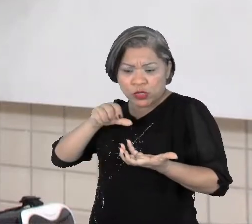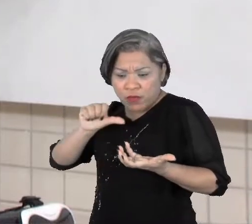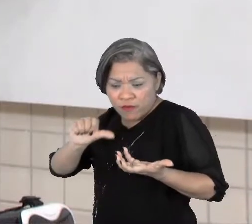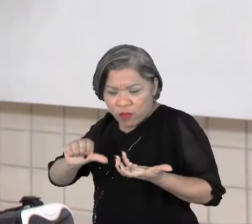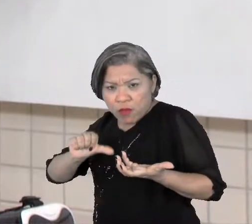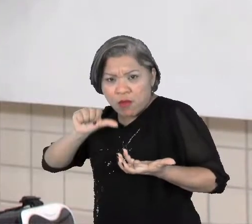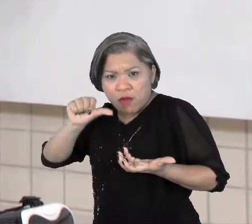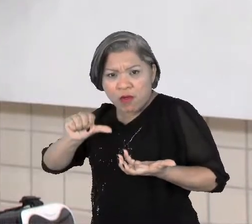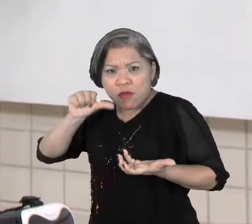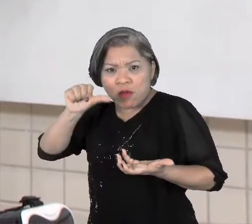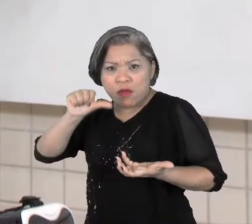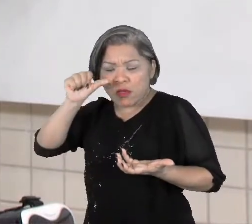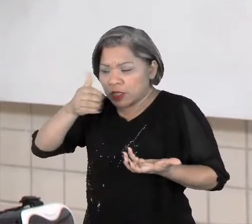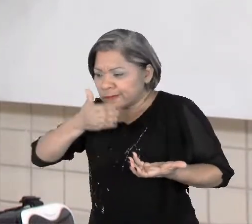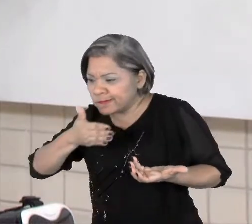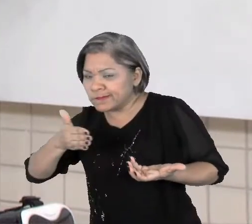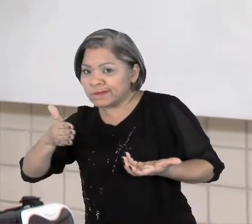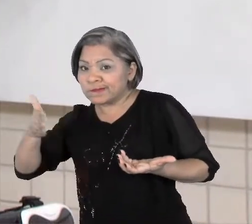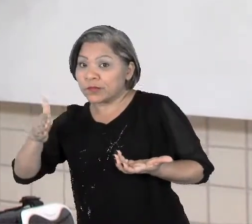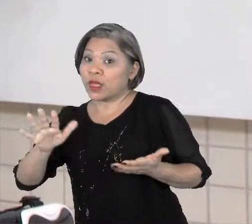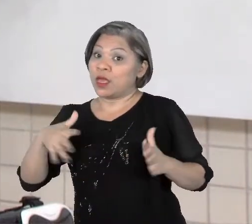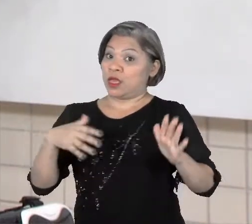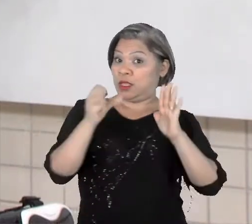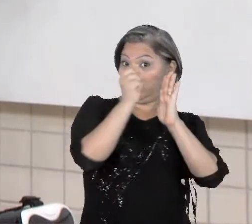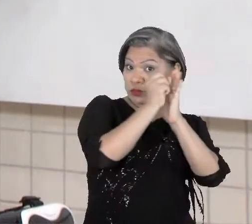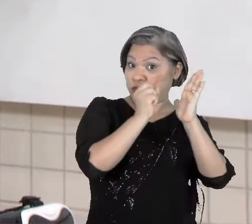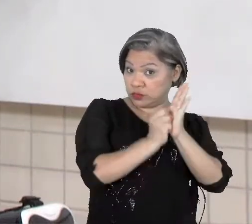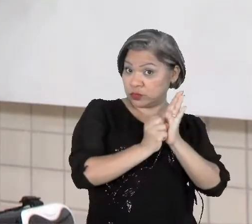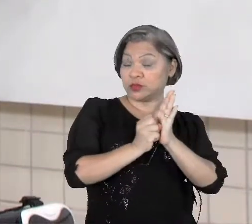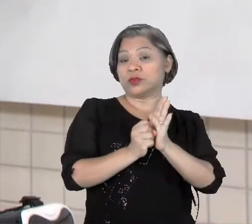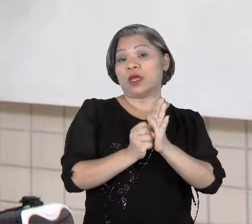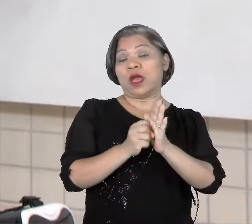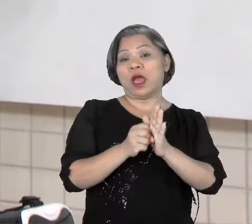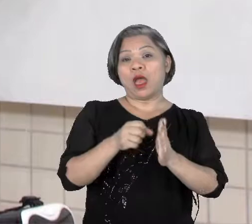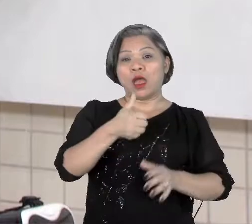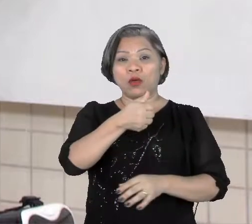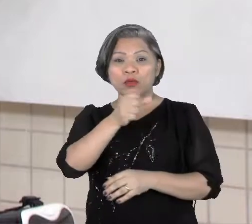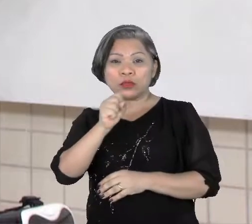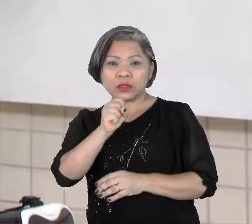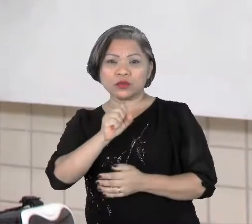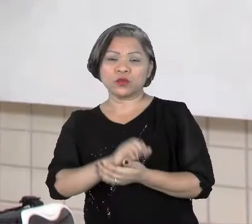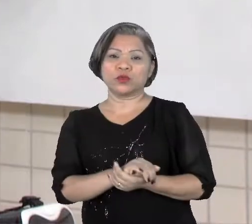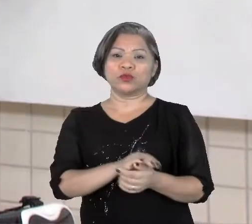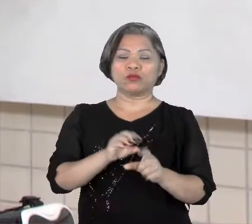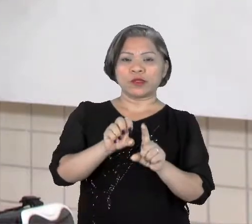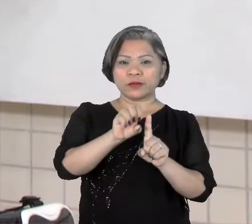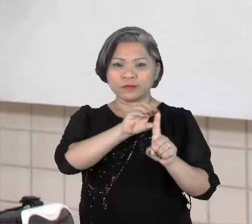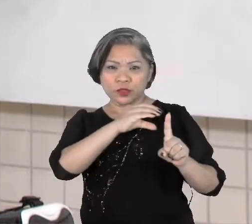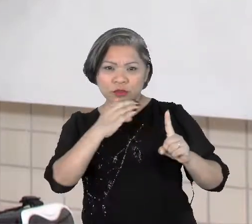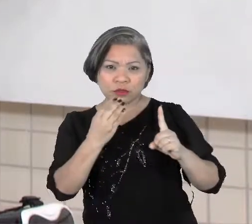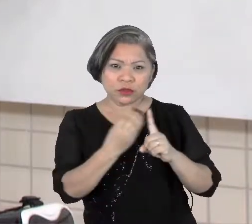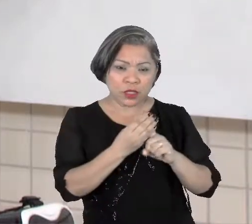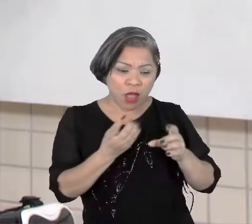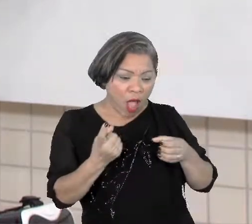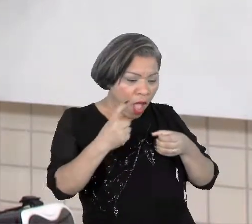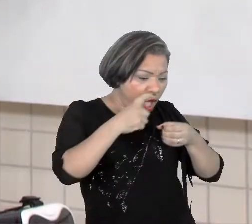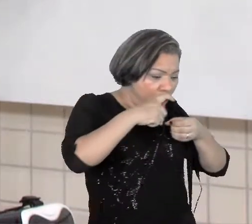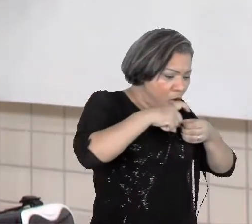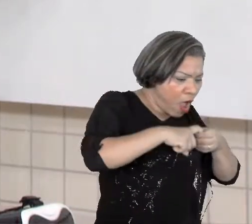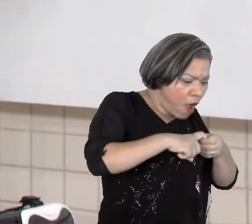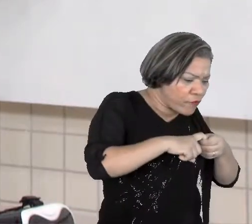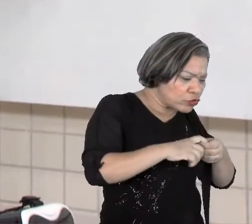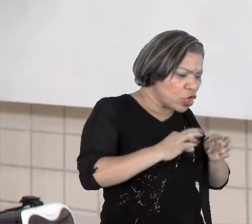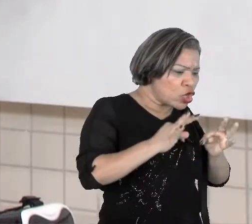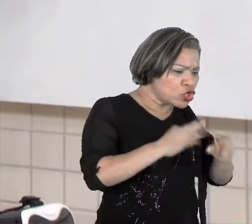o que aconteceu? Lá no século XVIII, a sociedade ela era voltada para uma produção industrial